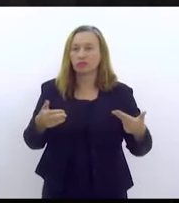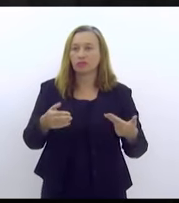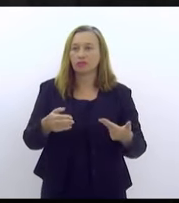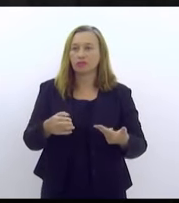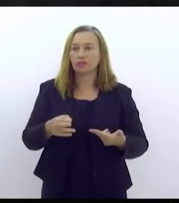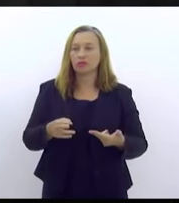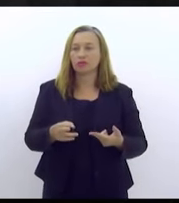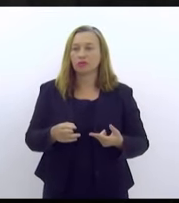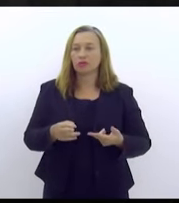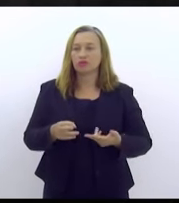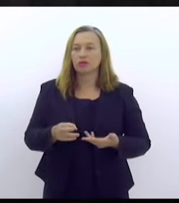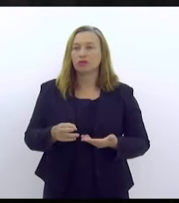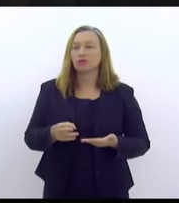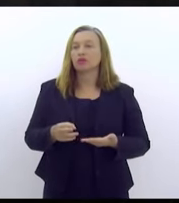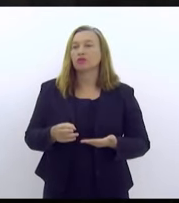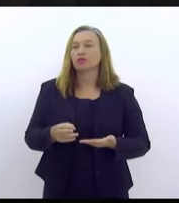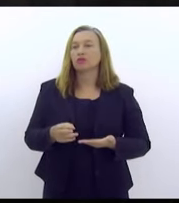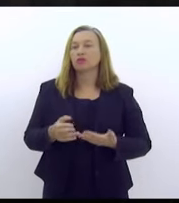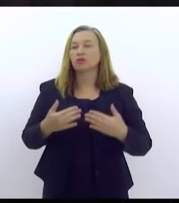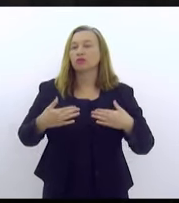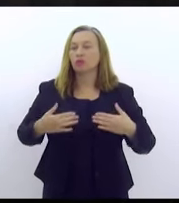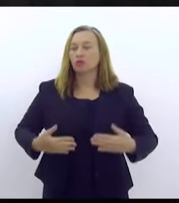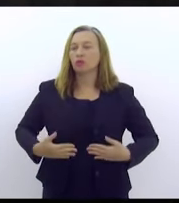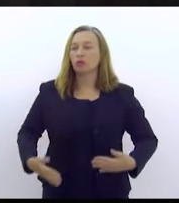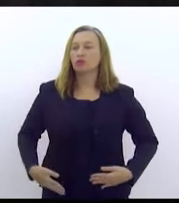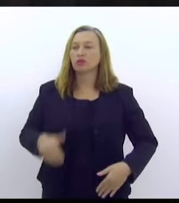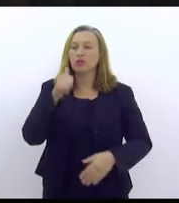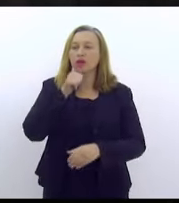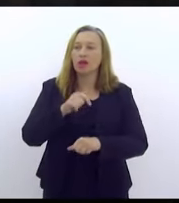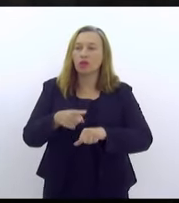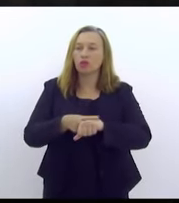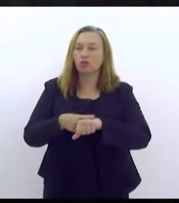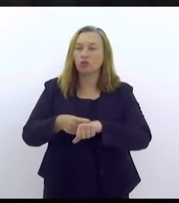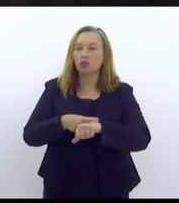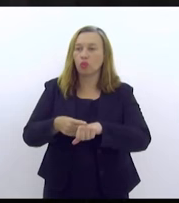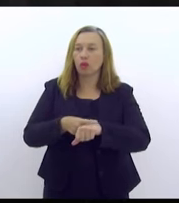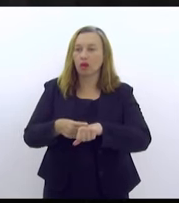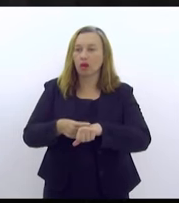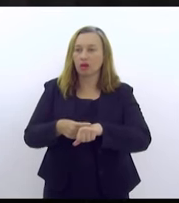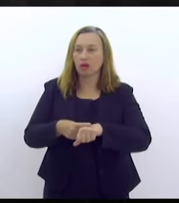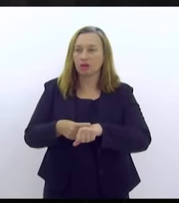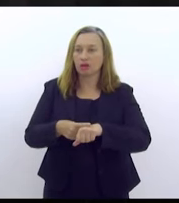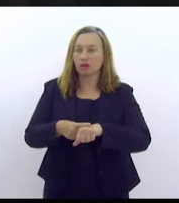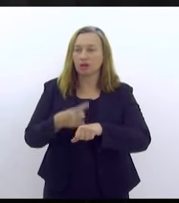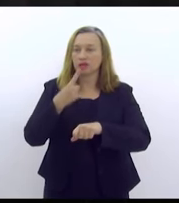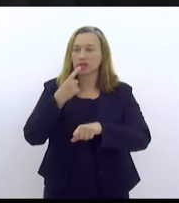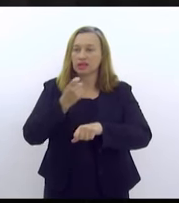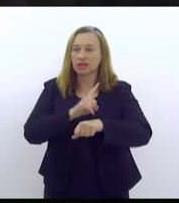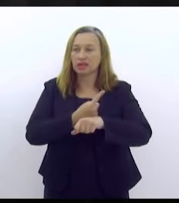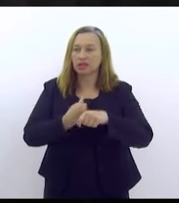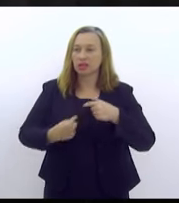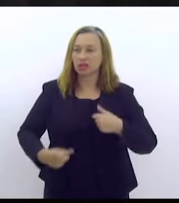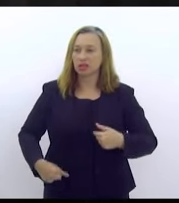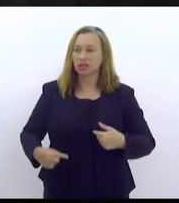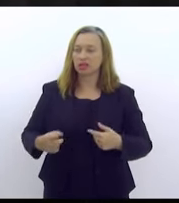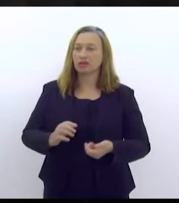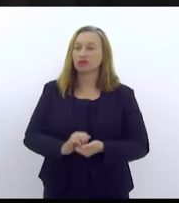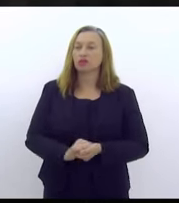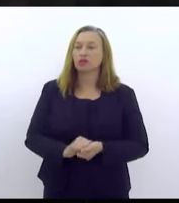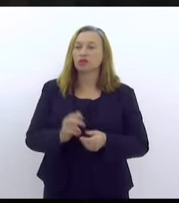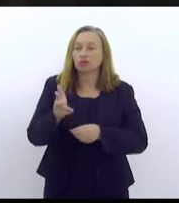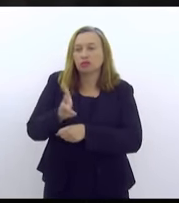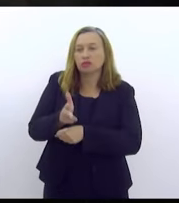mulheres nuas, da cintura para baixo, ensanguentadas. Os